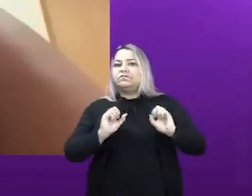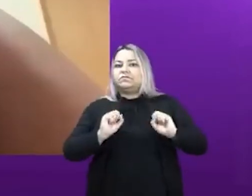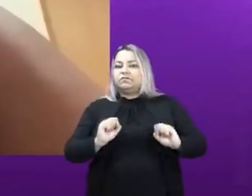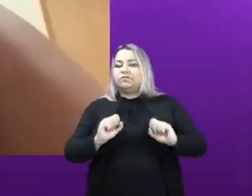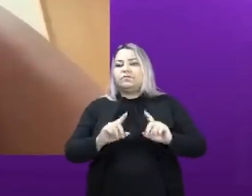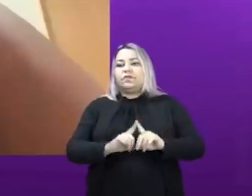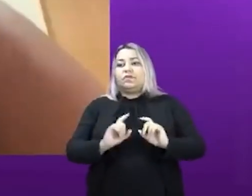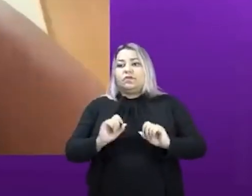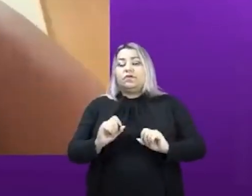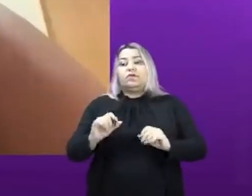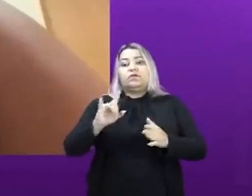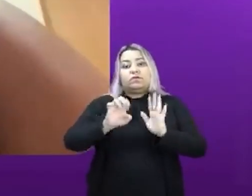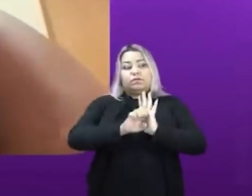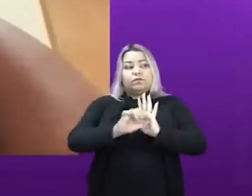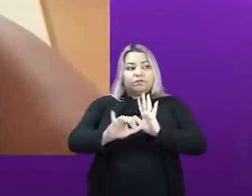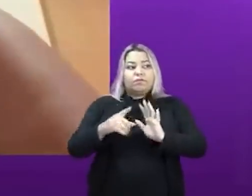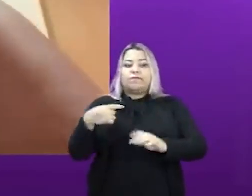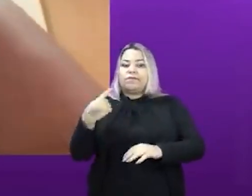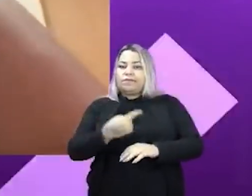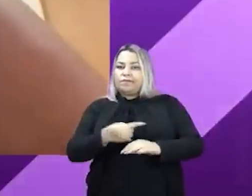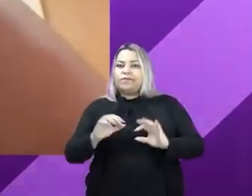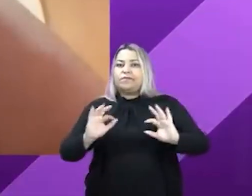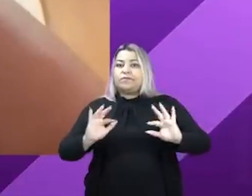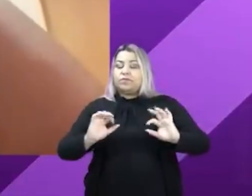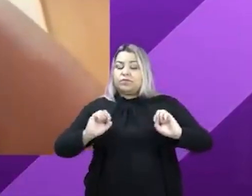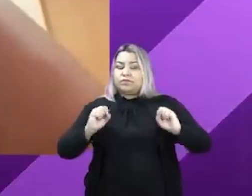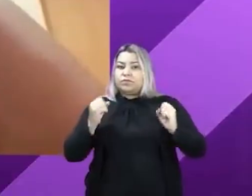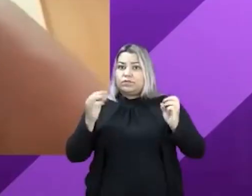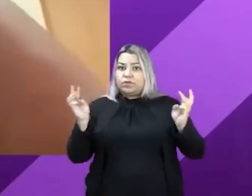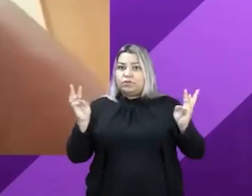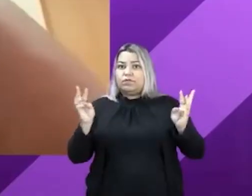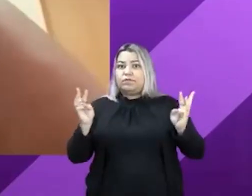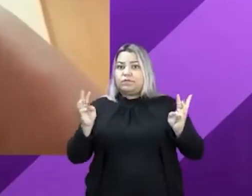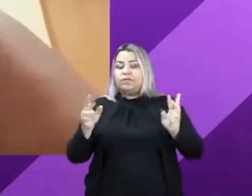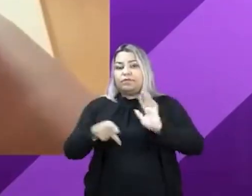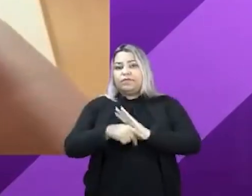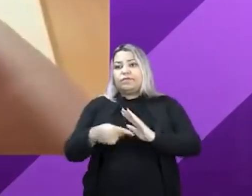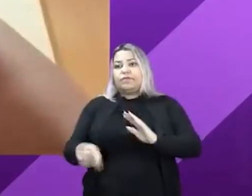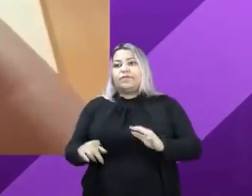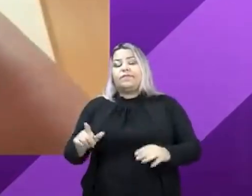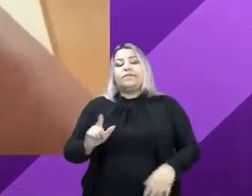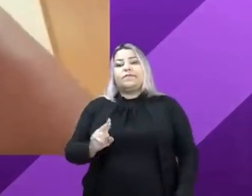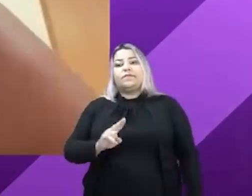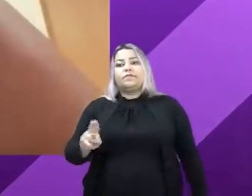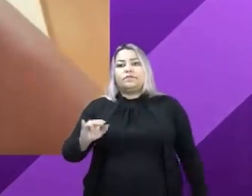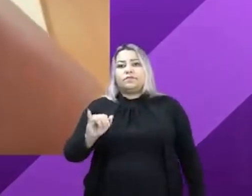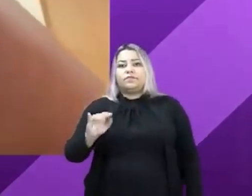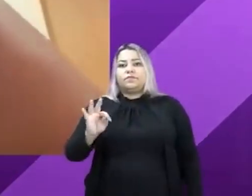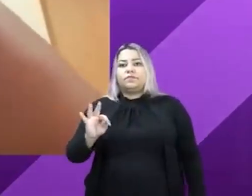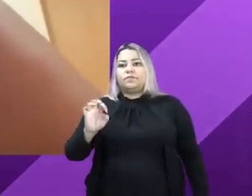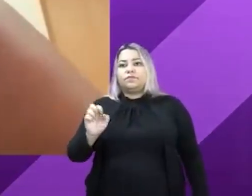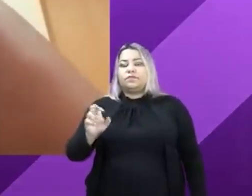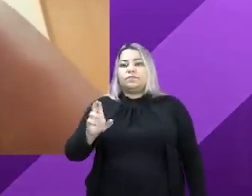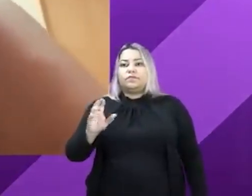para um edital, levamos nosso festival para lá, e lá se chamava Intercâmbio